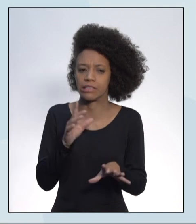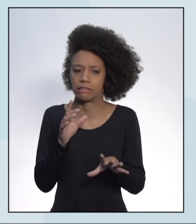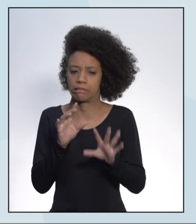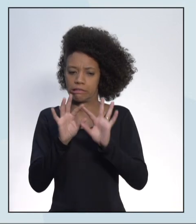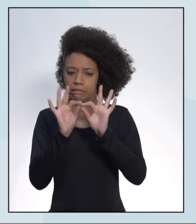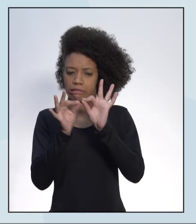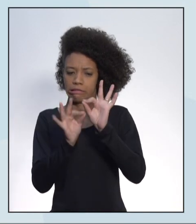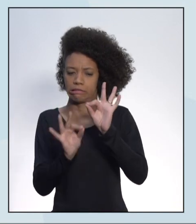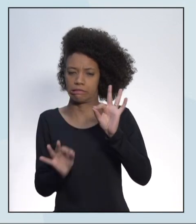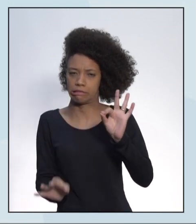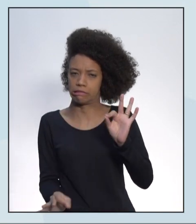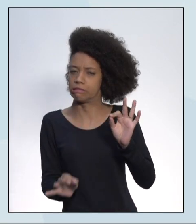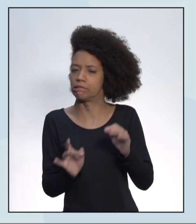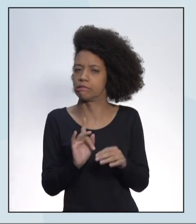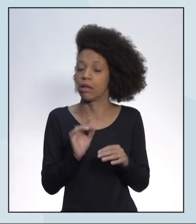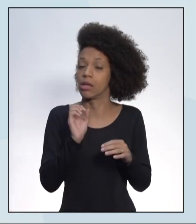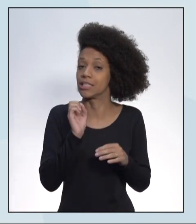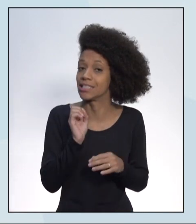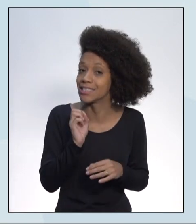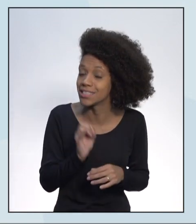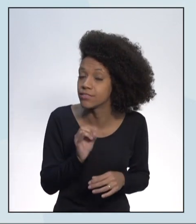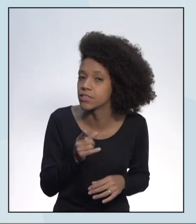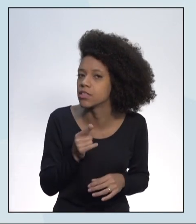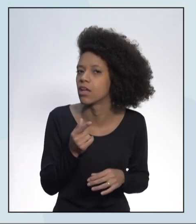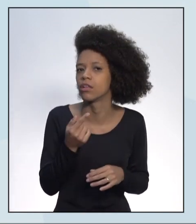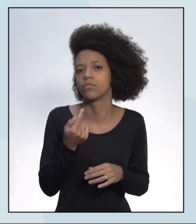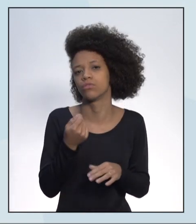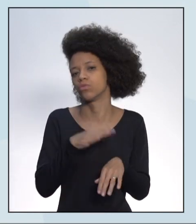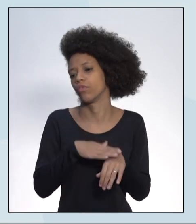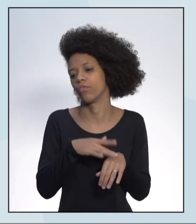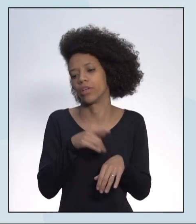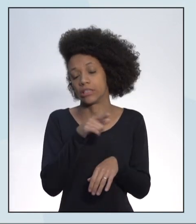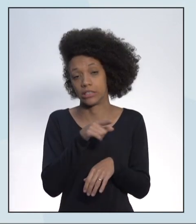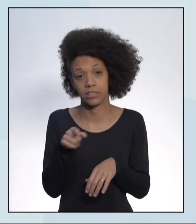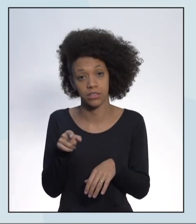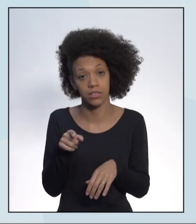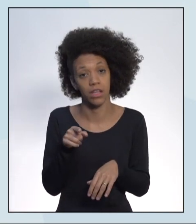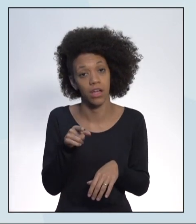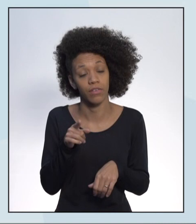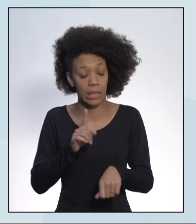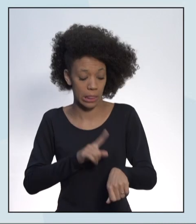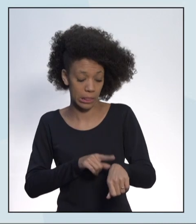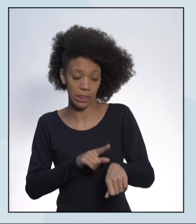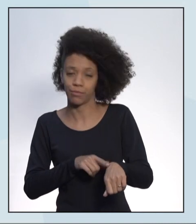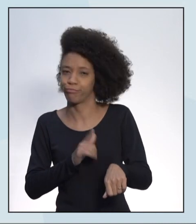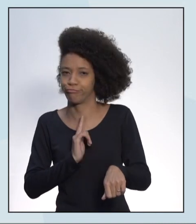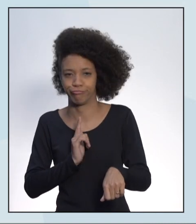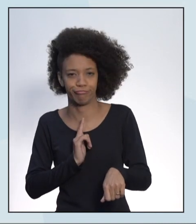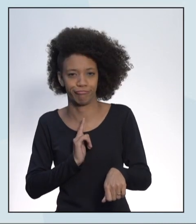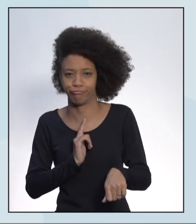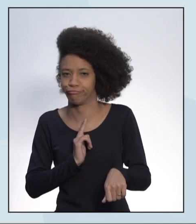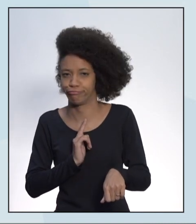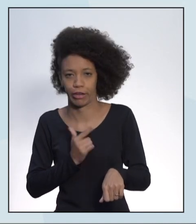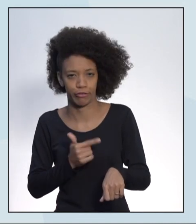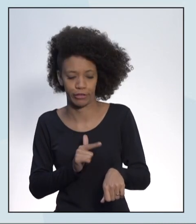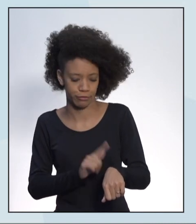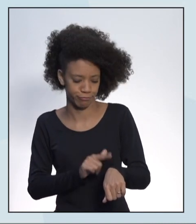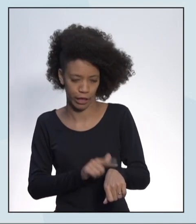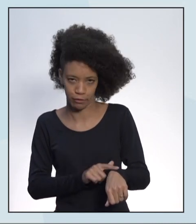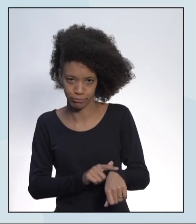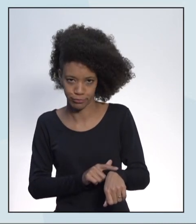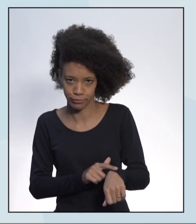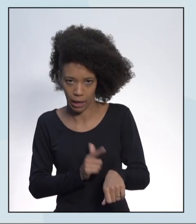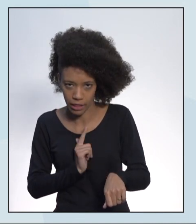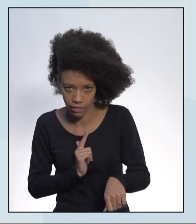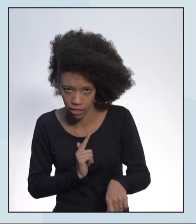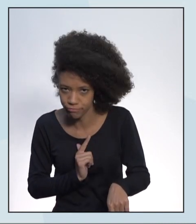maior. No caso, se você não fizesse esse procedimento do Otávio, você não teria tempo para brincar. Entendi. Porque você